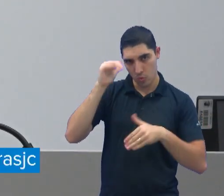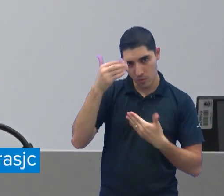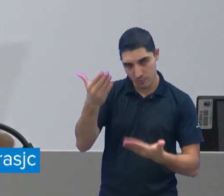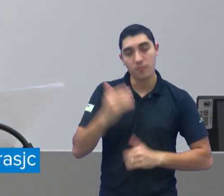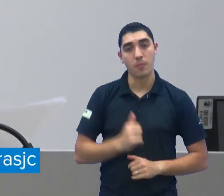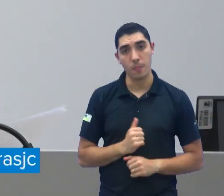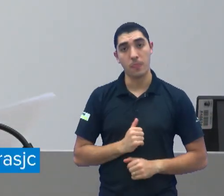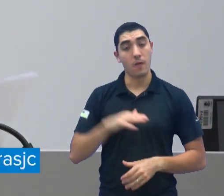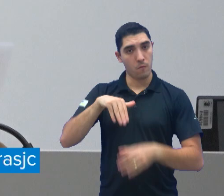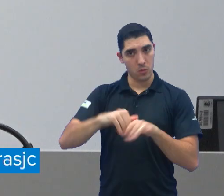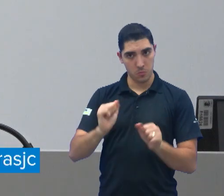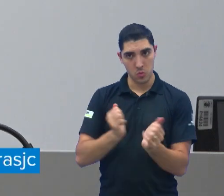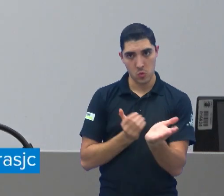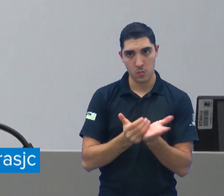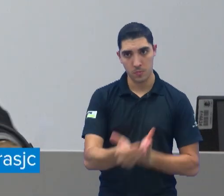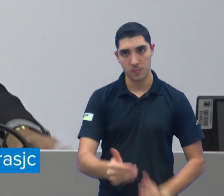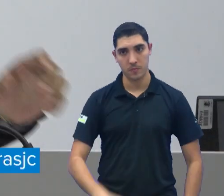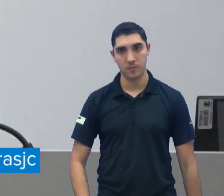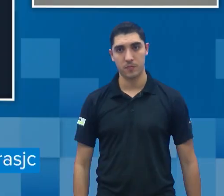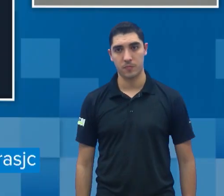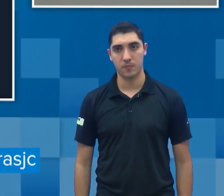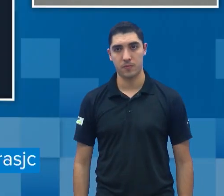votação.